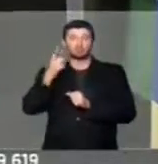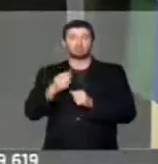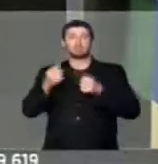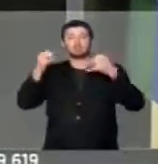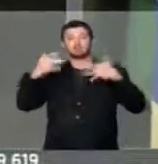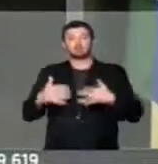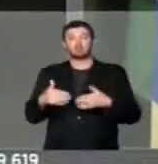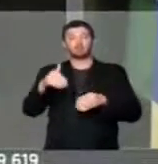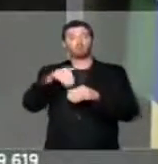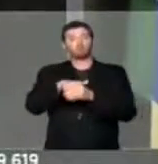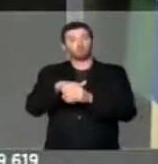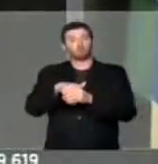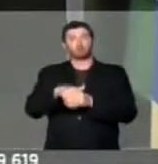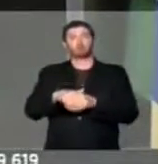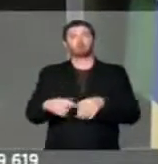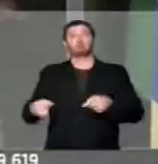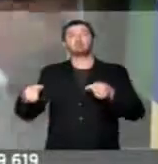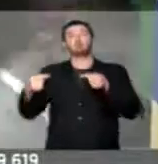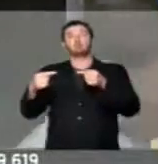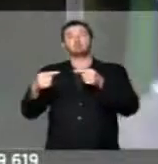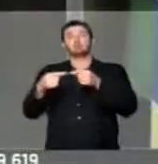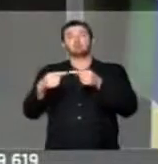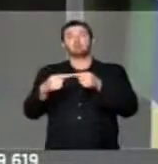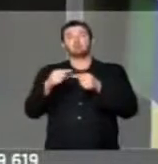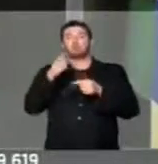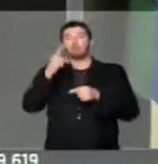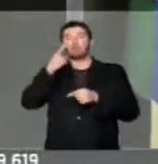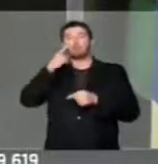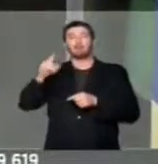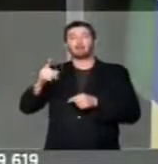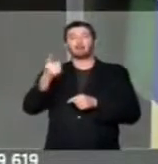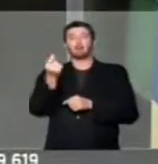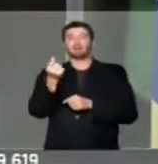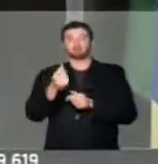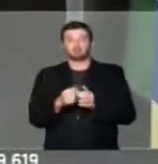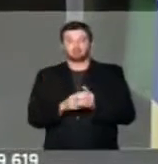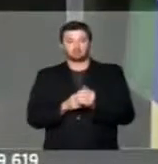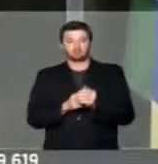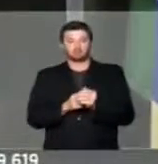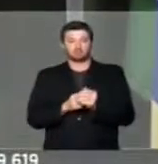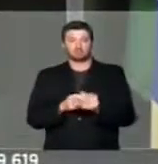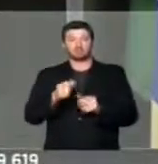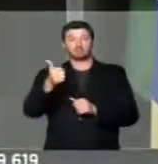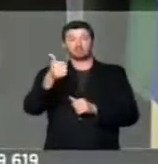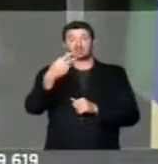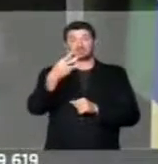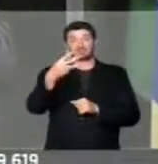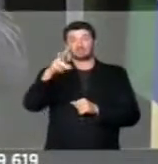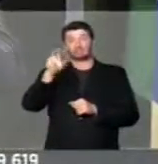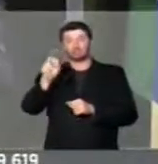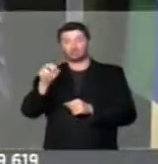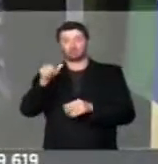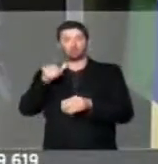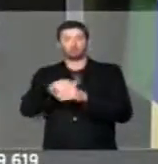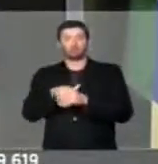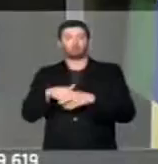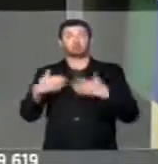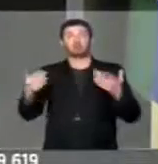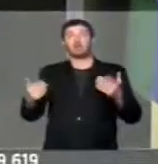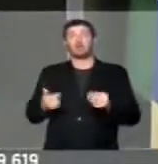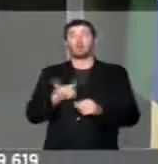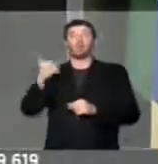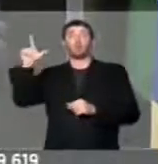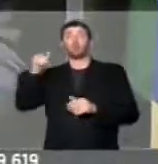justificaram seus votos com base nas chamadas pedaladas fiscais 350 votaram